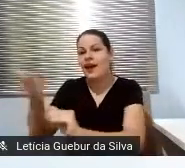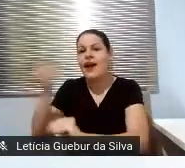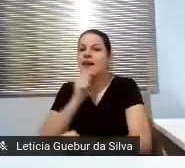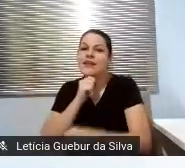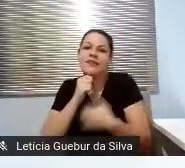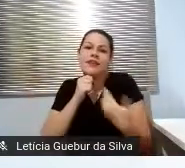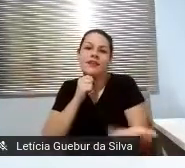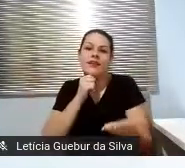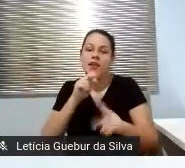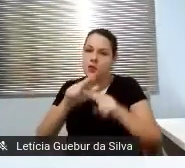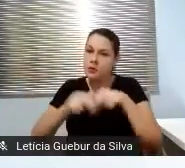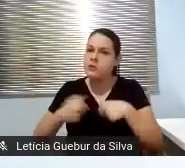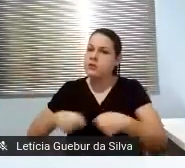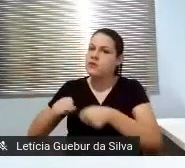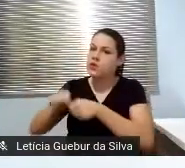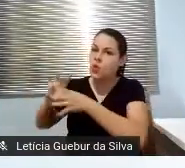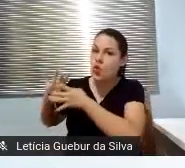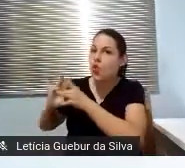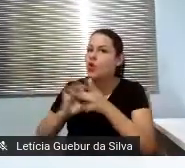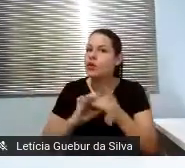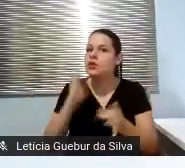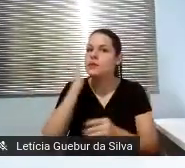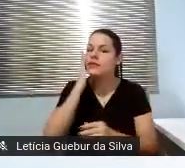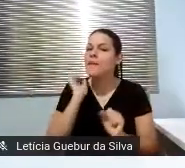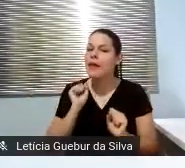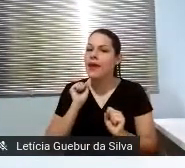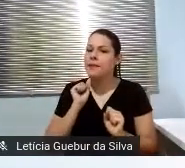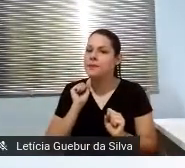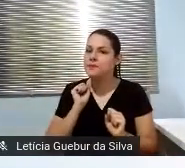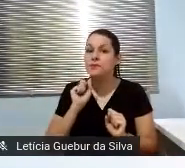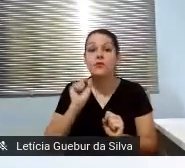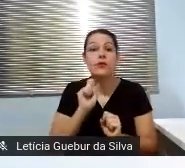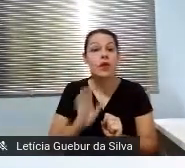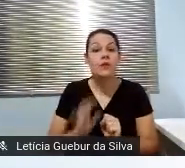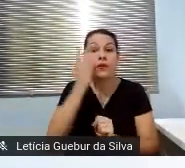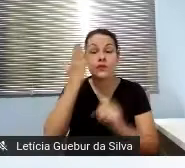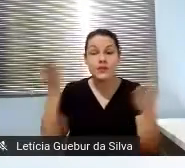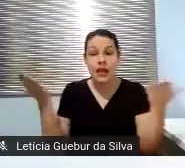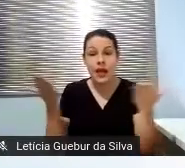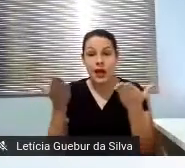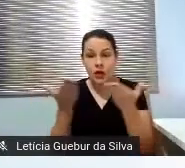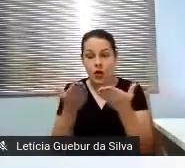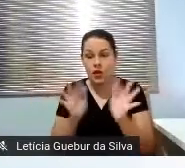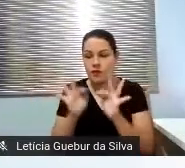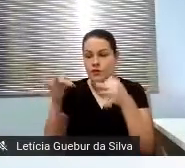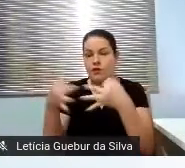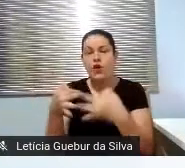Então preciso contextualizar isso para ver. E o que aconteceu agora com o Fundeb votado na Câmara?